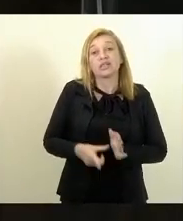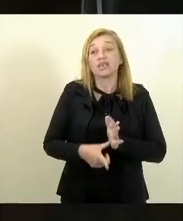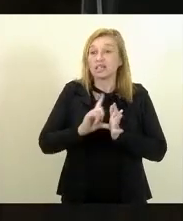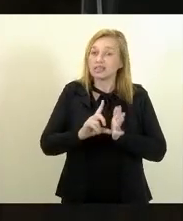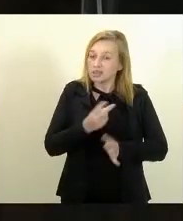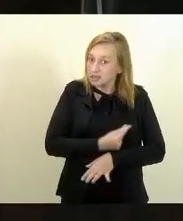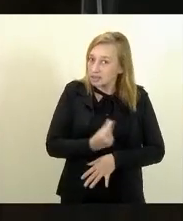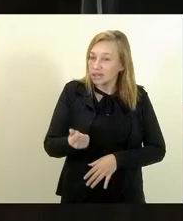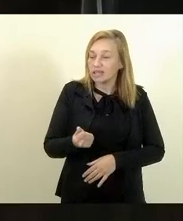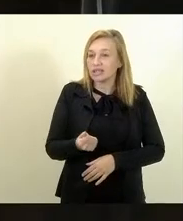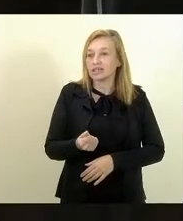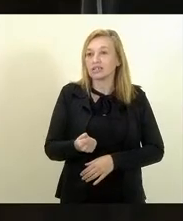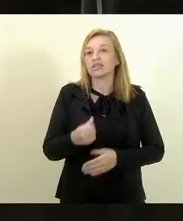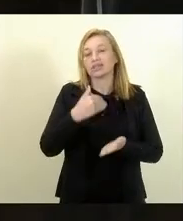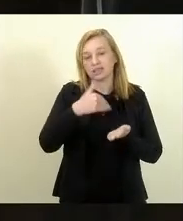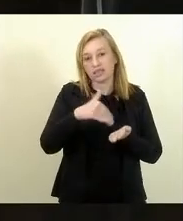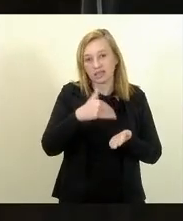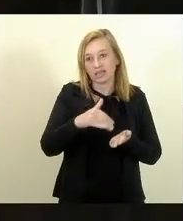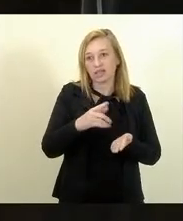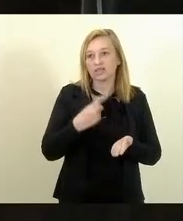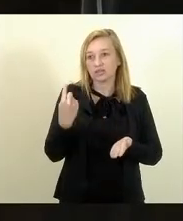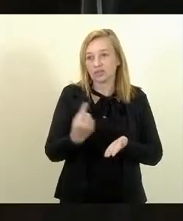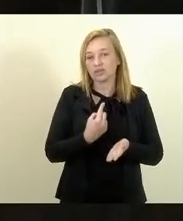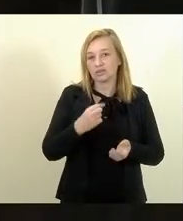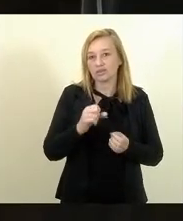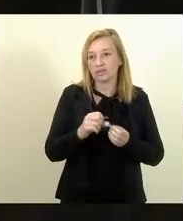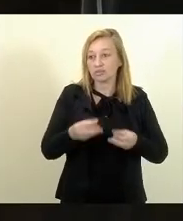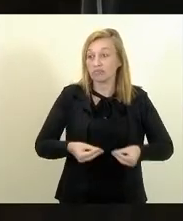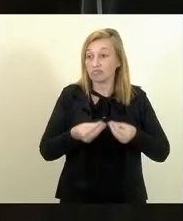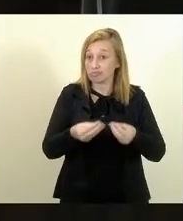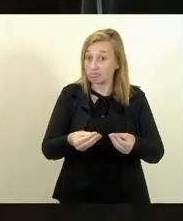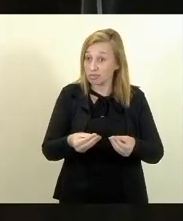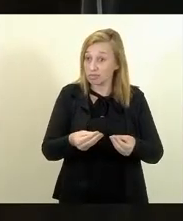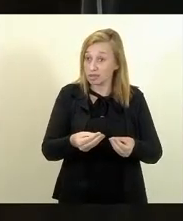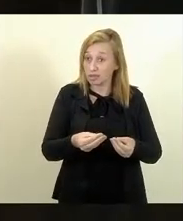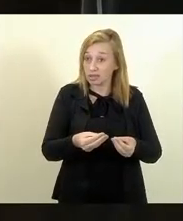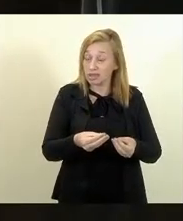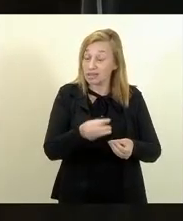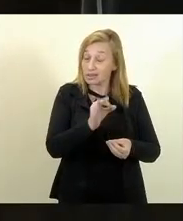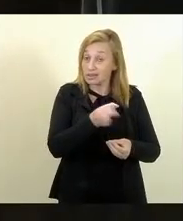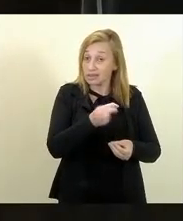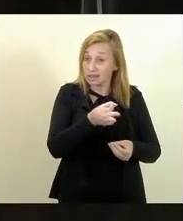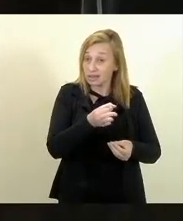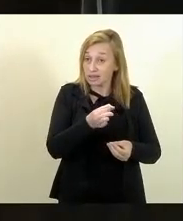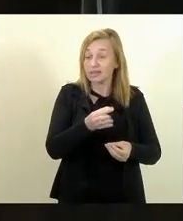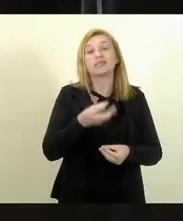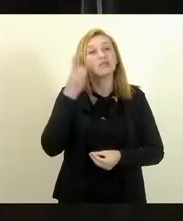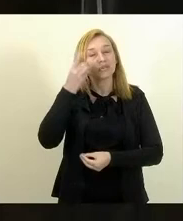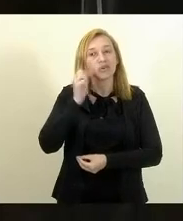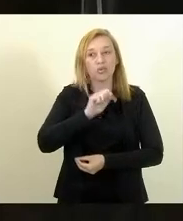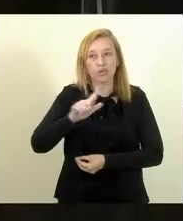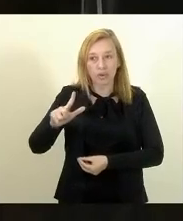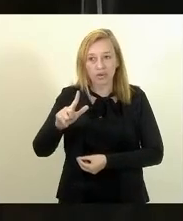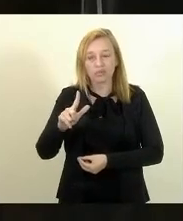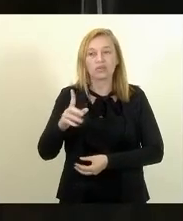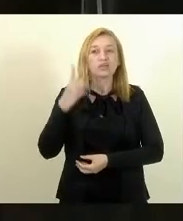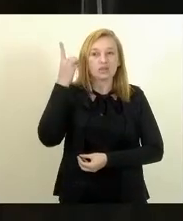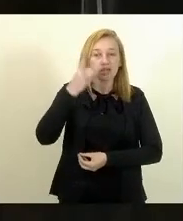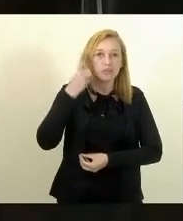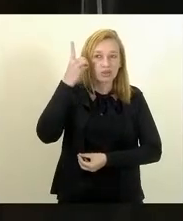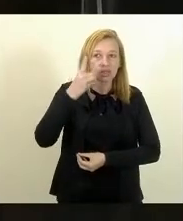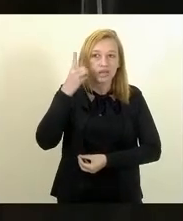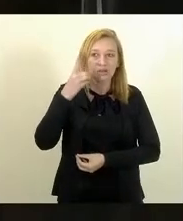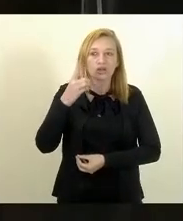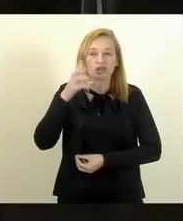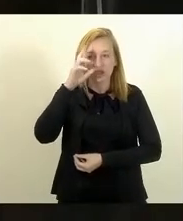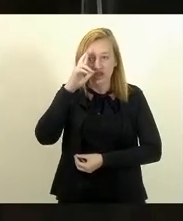sair da secretaria, nós fizemos uma entrega circunstancial, deputado Pobel e deputado